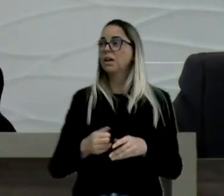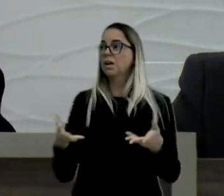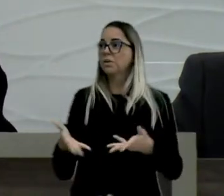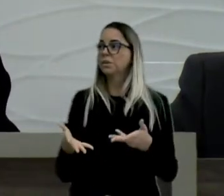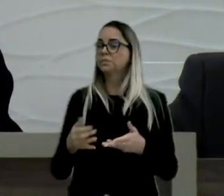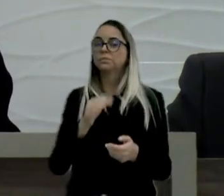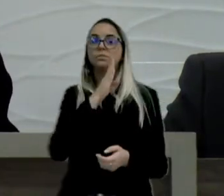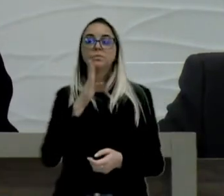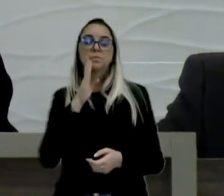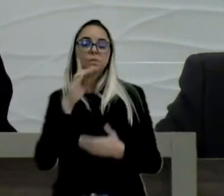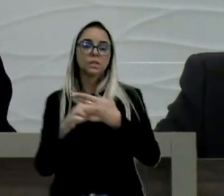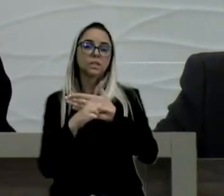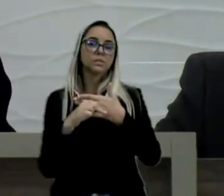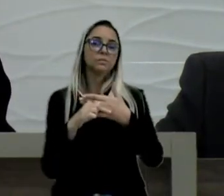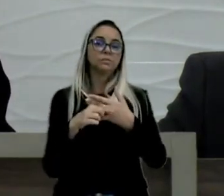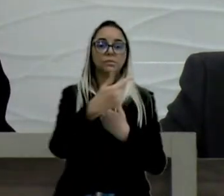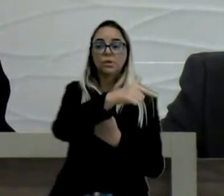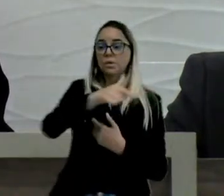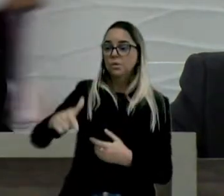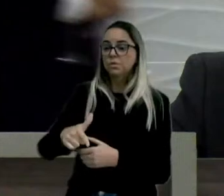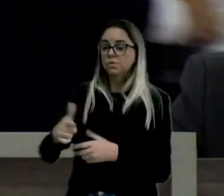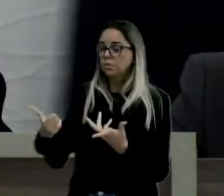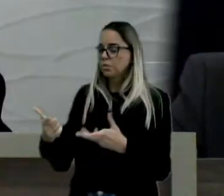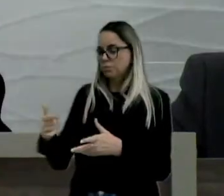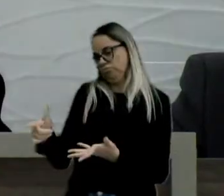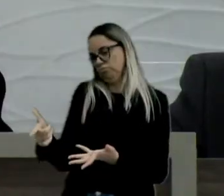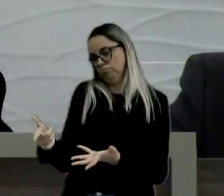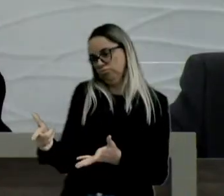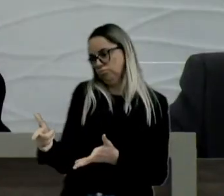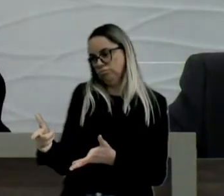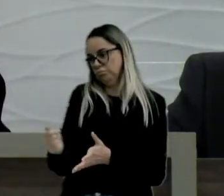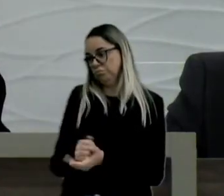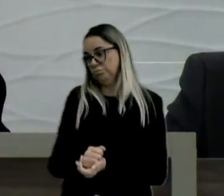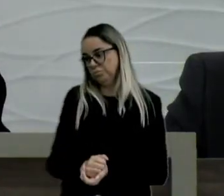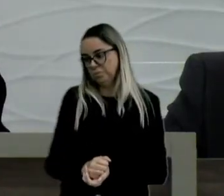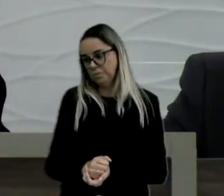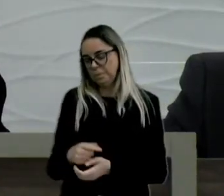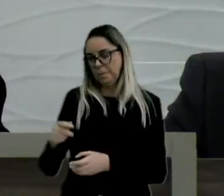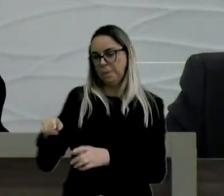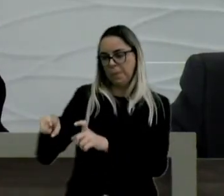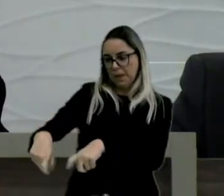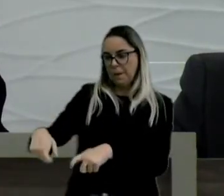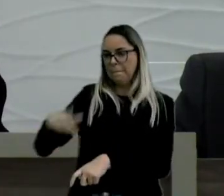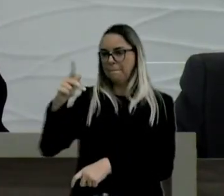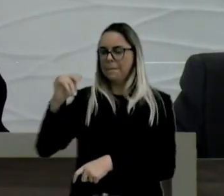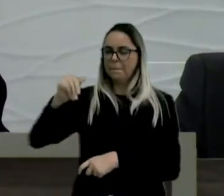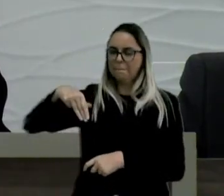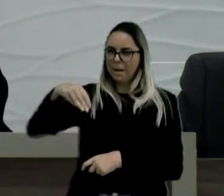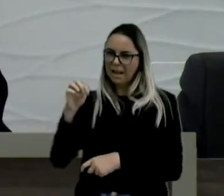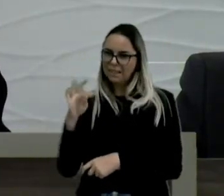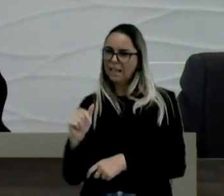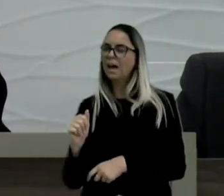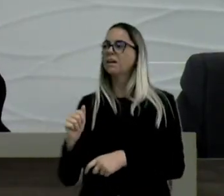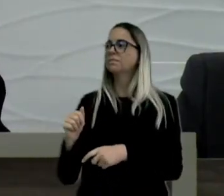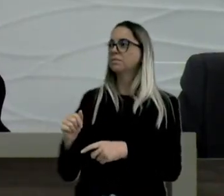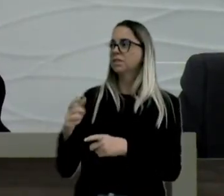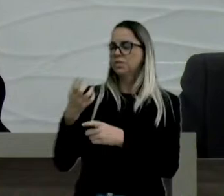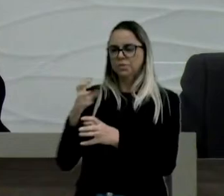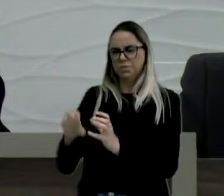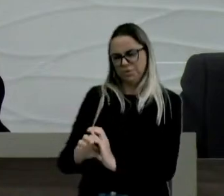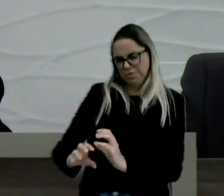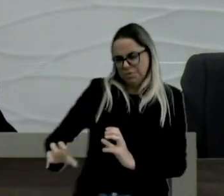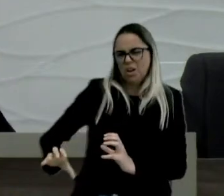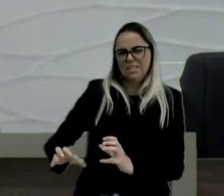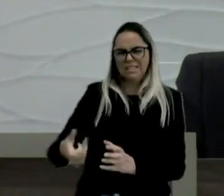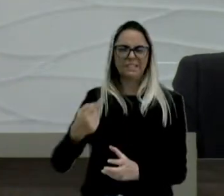construção do restante da rede de saneamento no povoado da pimenta visando eliminar o uso de forças na residência locais e melhorar condições de